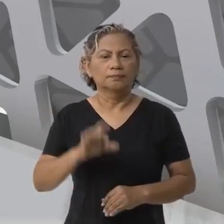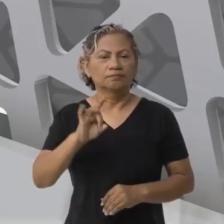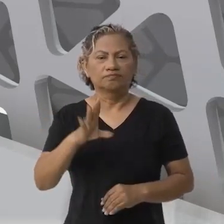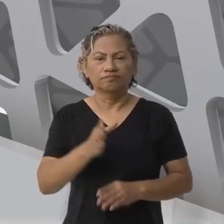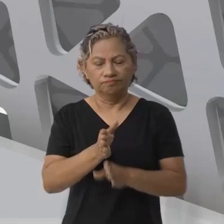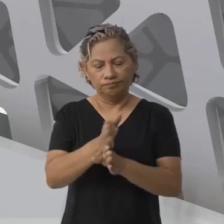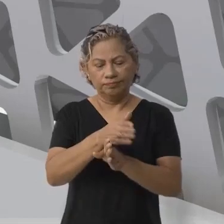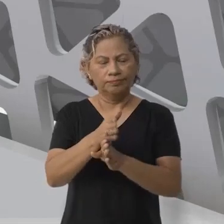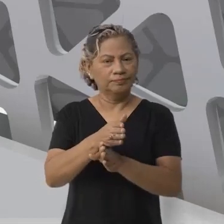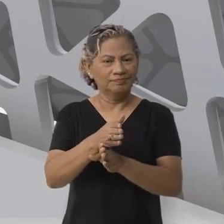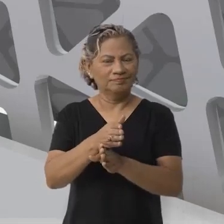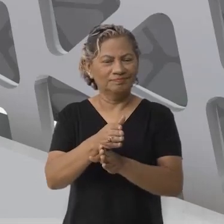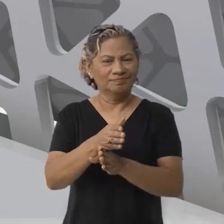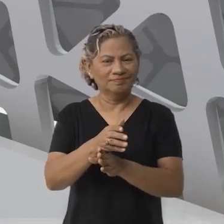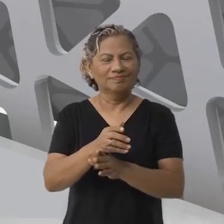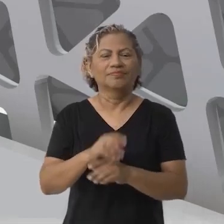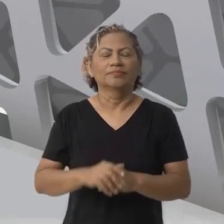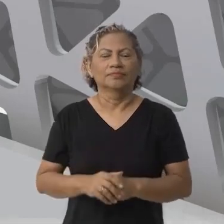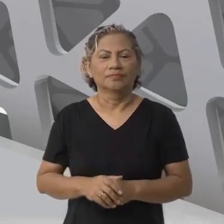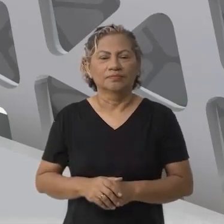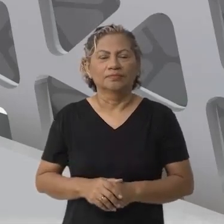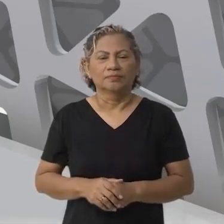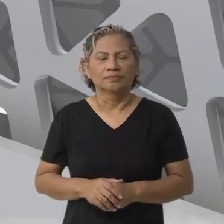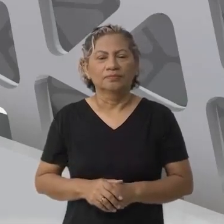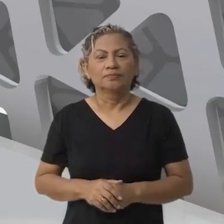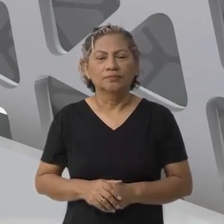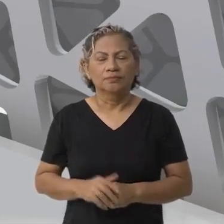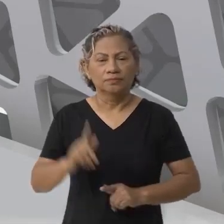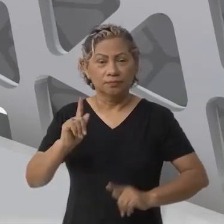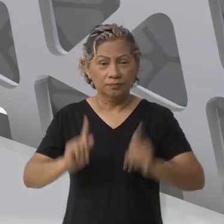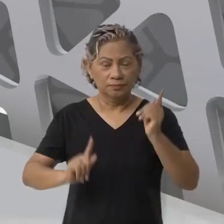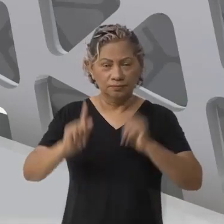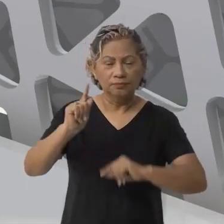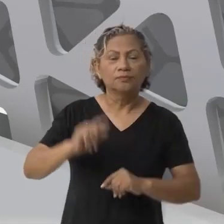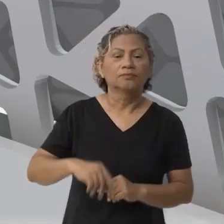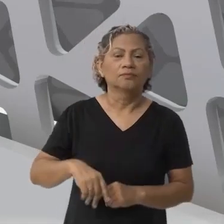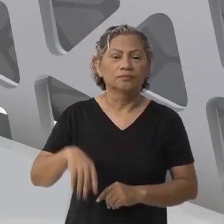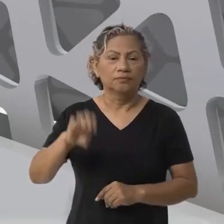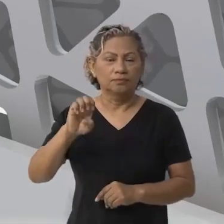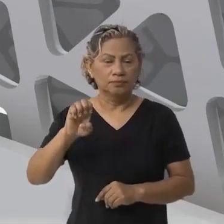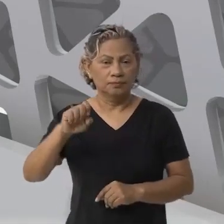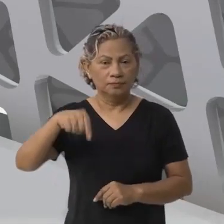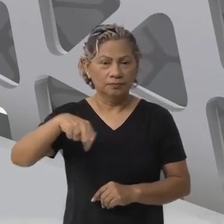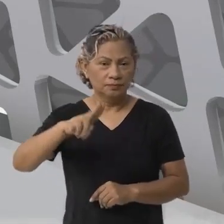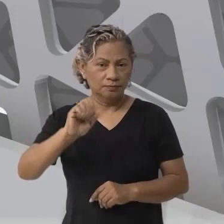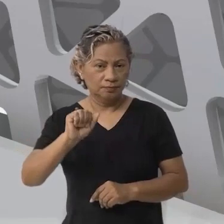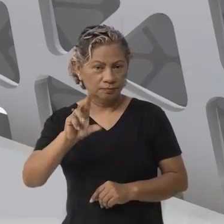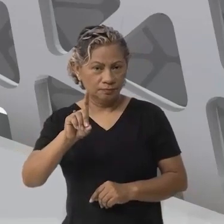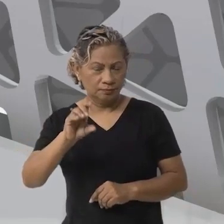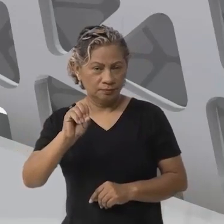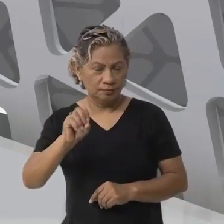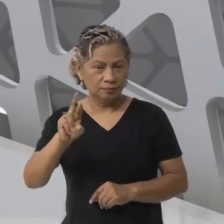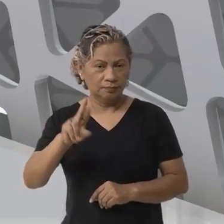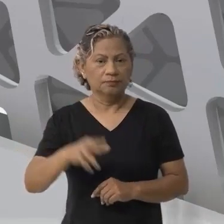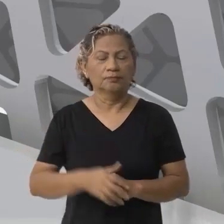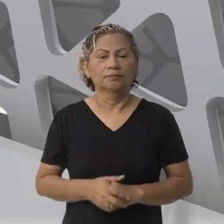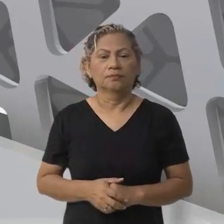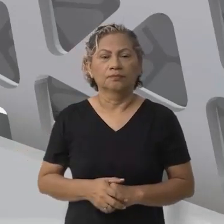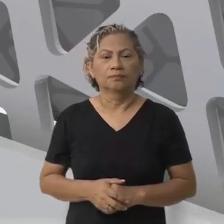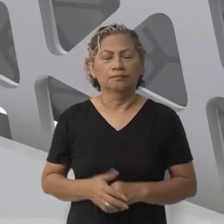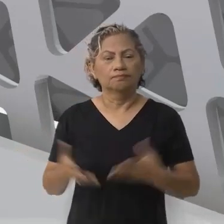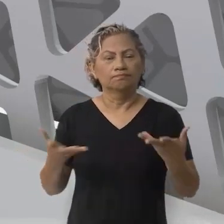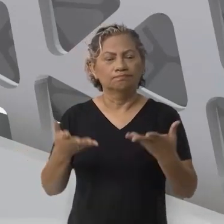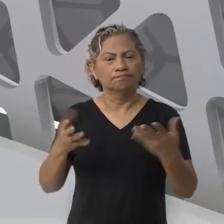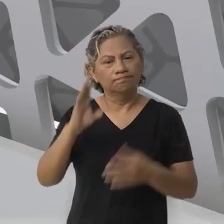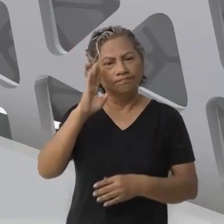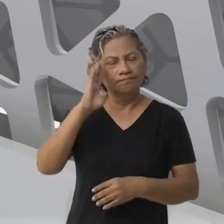fronteira, né? O Equador e o Chile não têm limites terrestres com o Brasil. Todos os outros têm. Agora